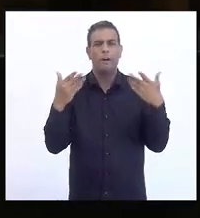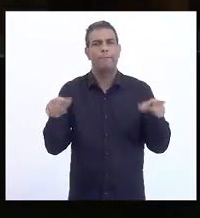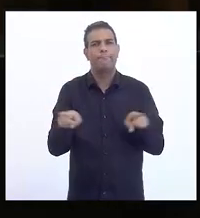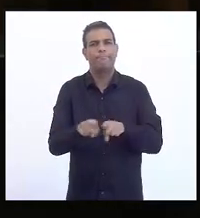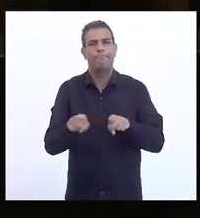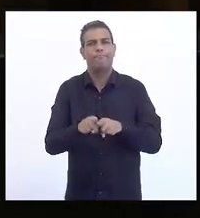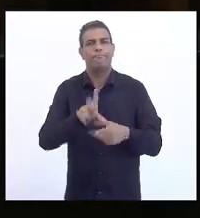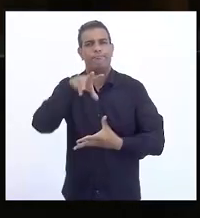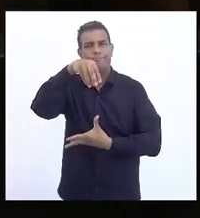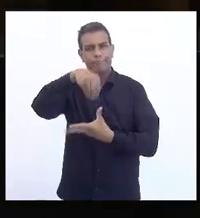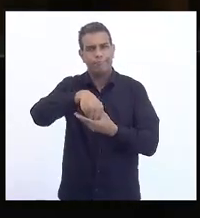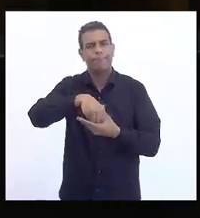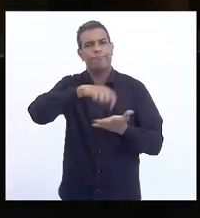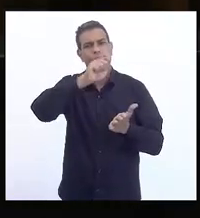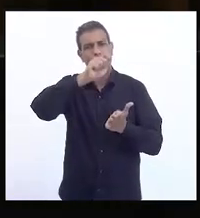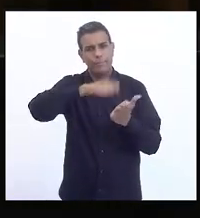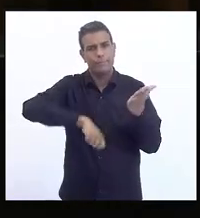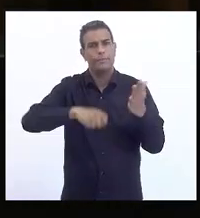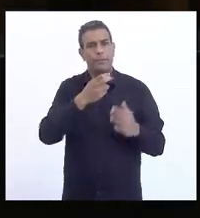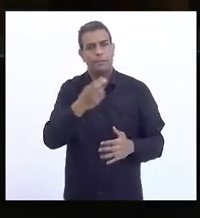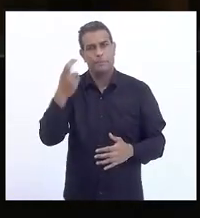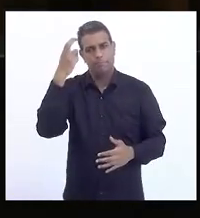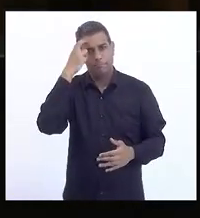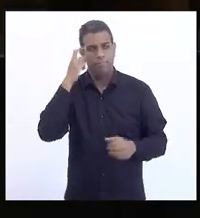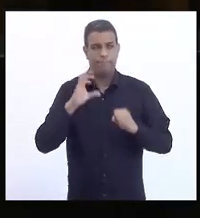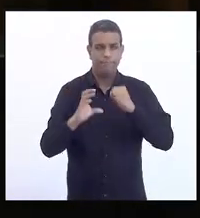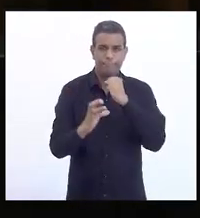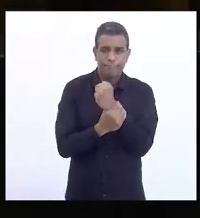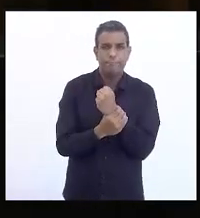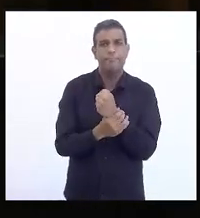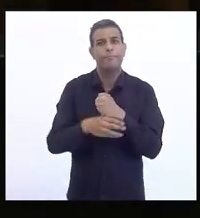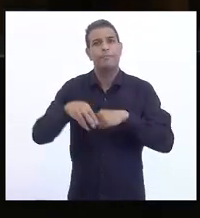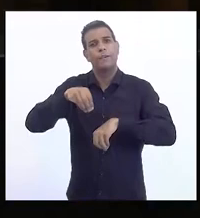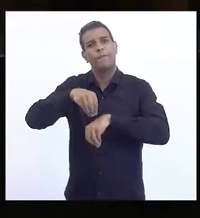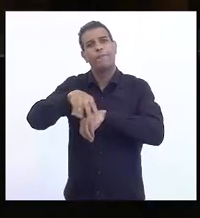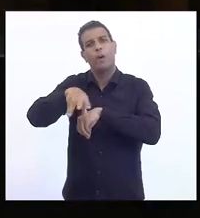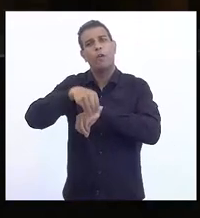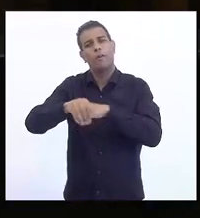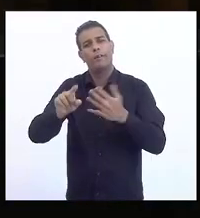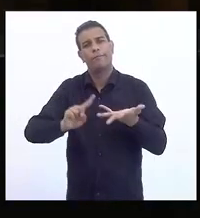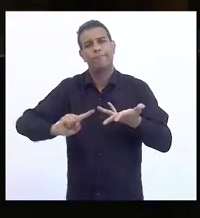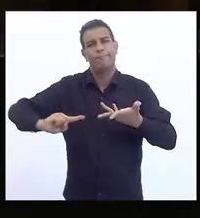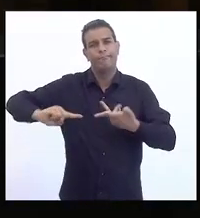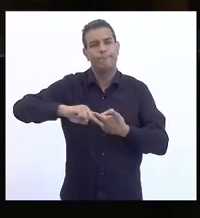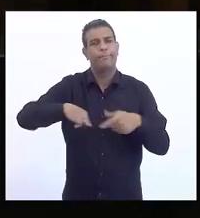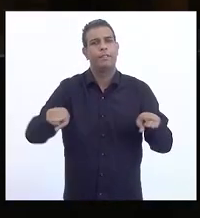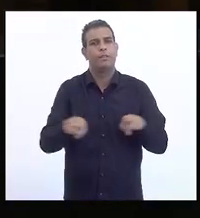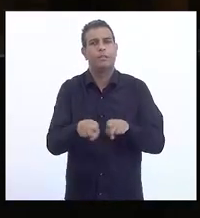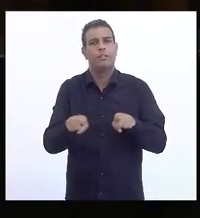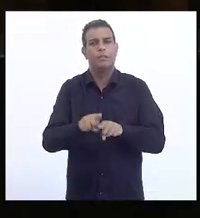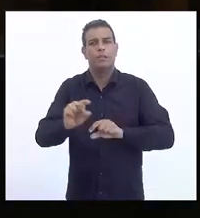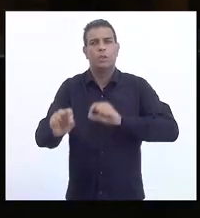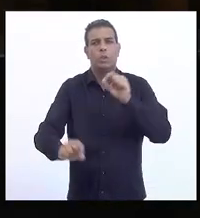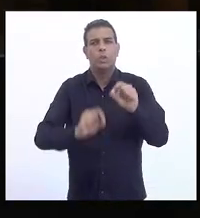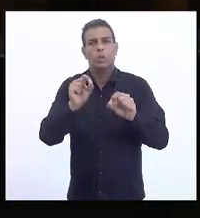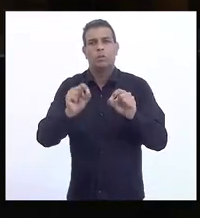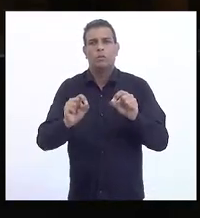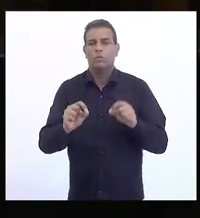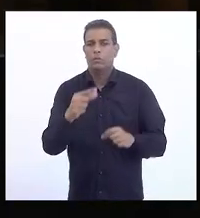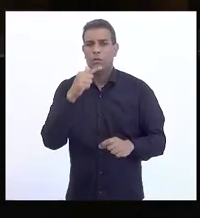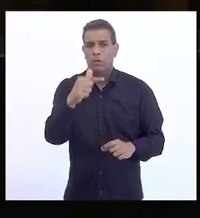no orçamento, que a rubrica de inteligência e segurança da informação terá uma dotação orçamentária